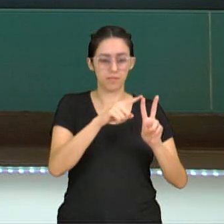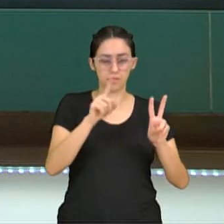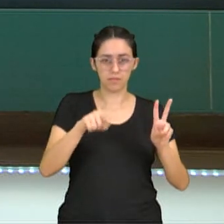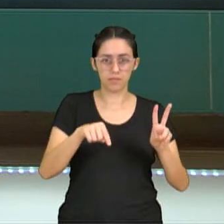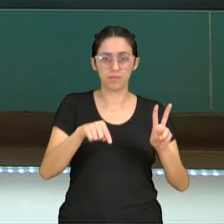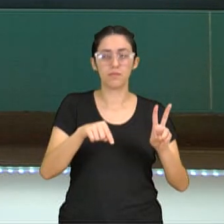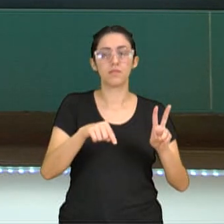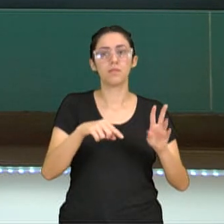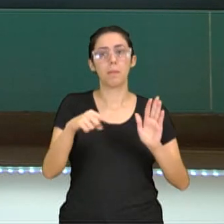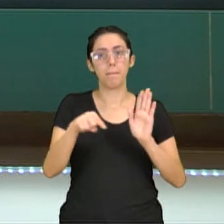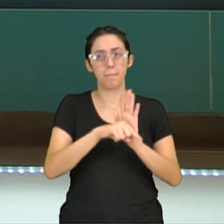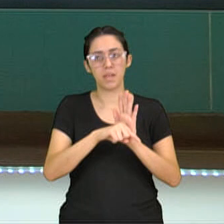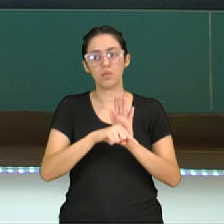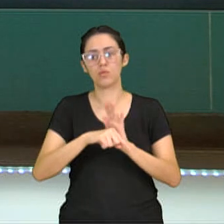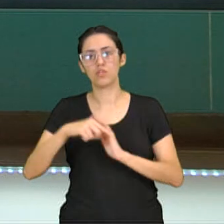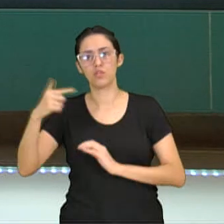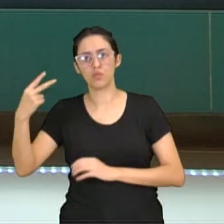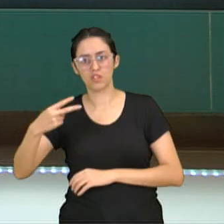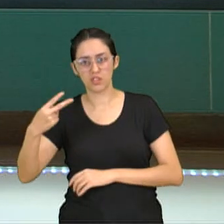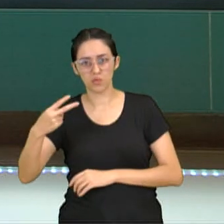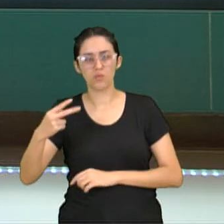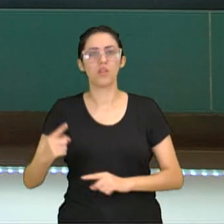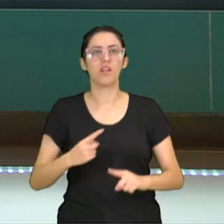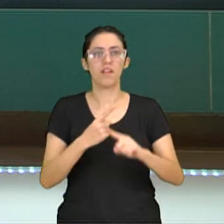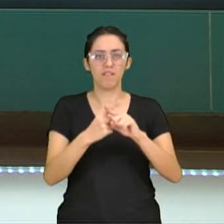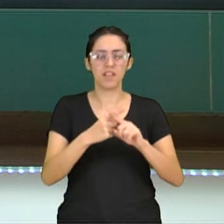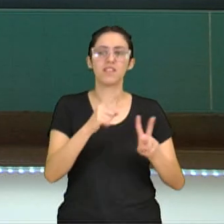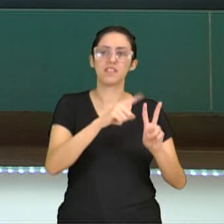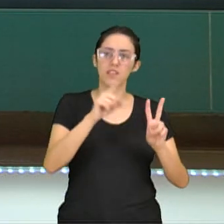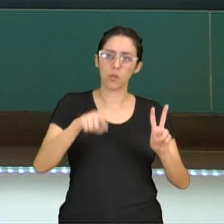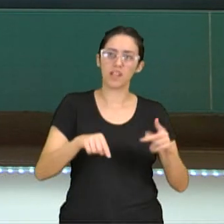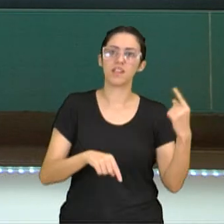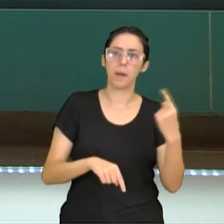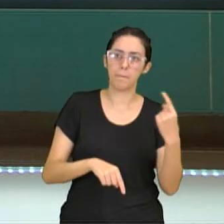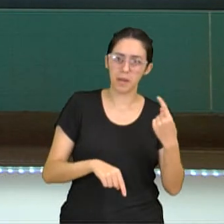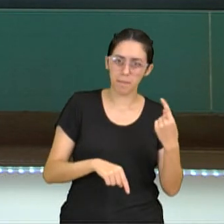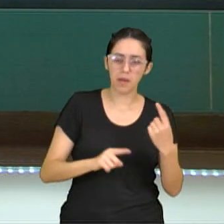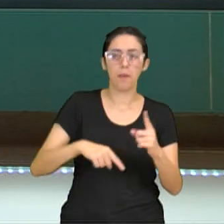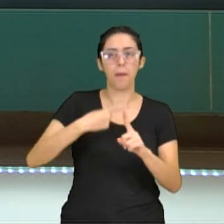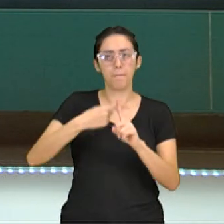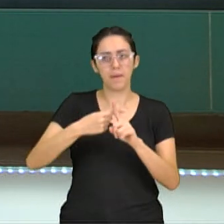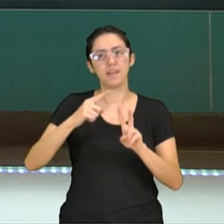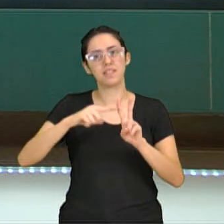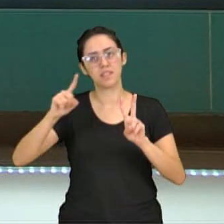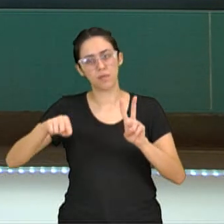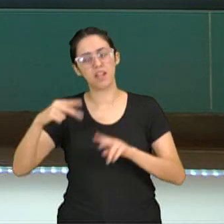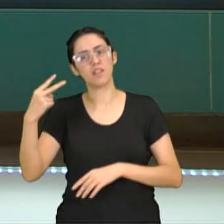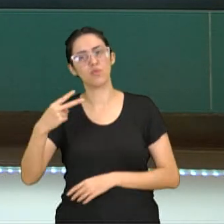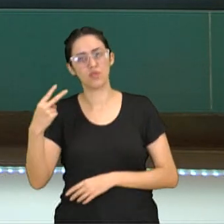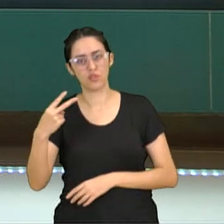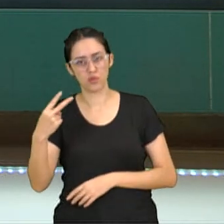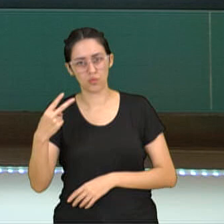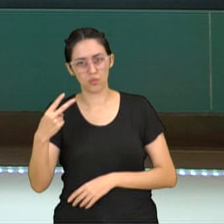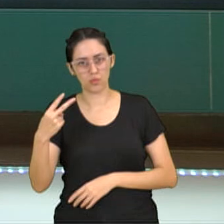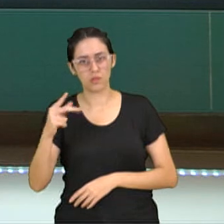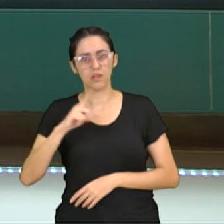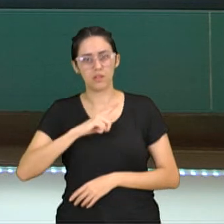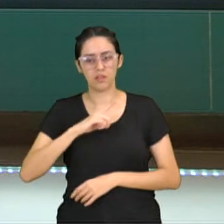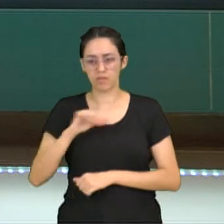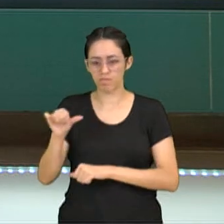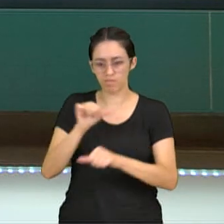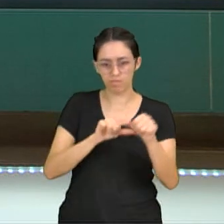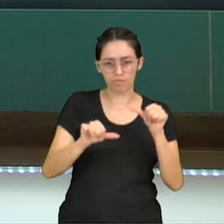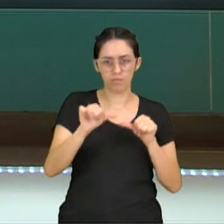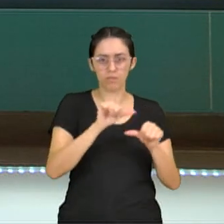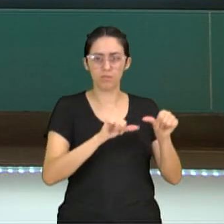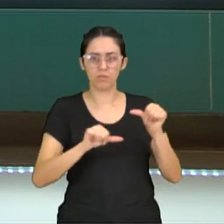raiz quadrada do segundo, vezes raiz quadrada do primeiro mais raiz quadrada do segundo. A gente apenas intercala os sinais,